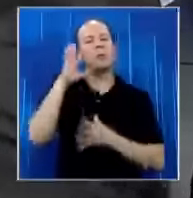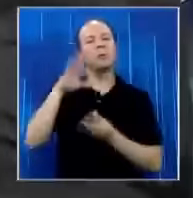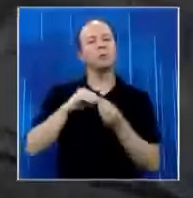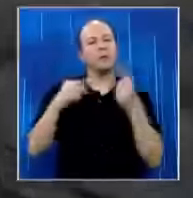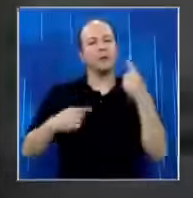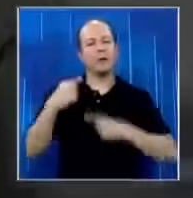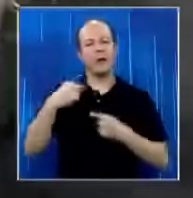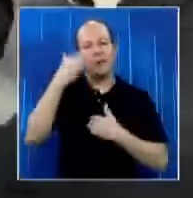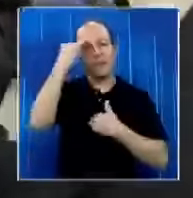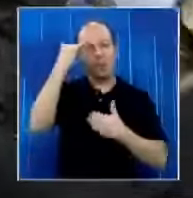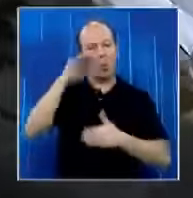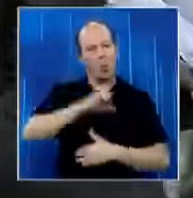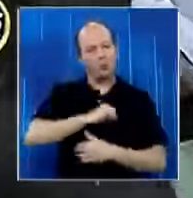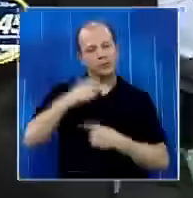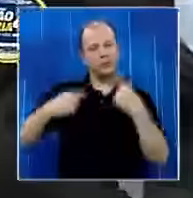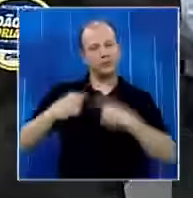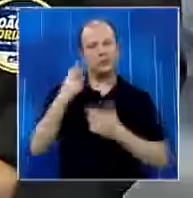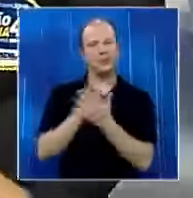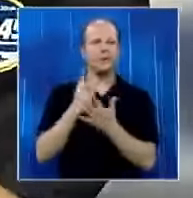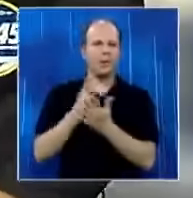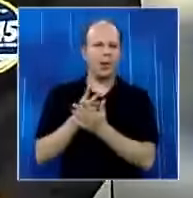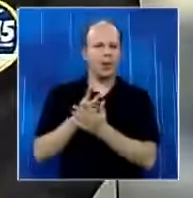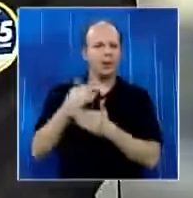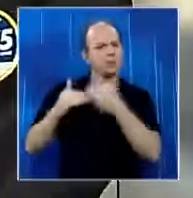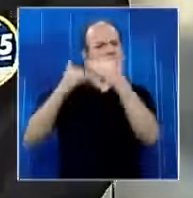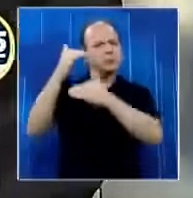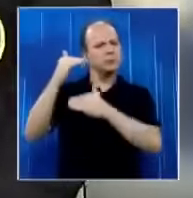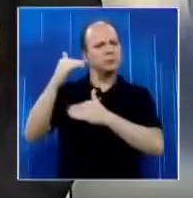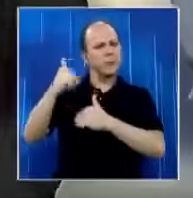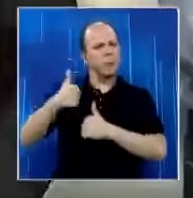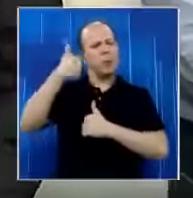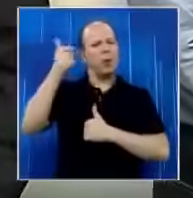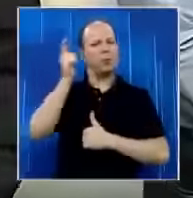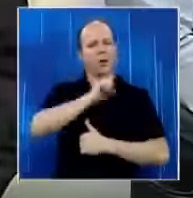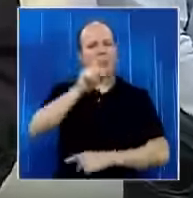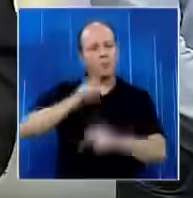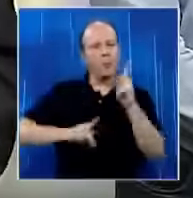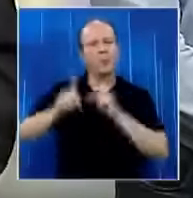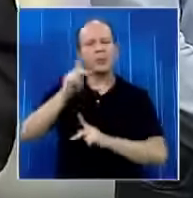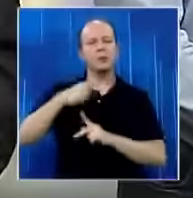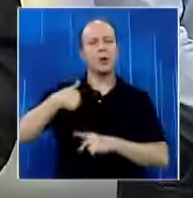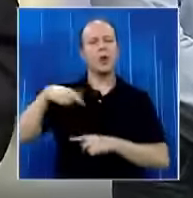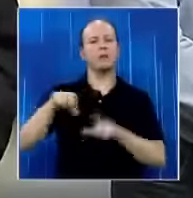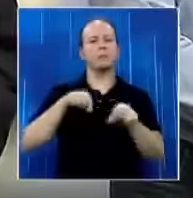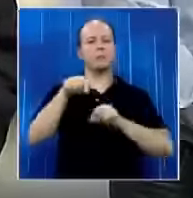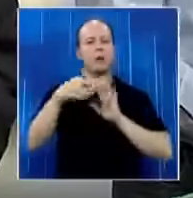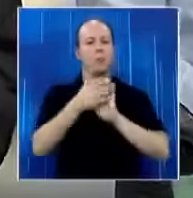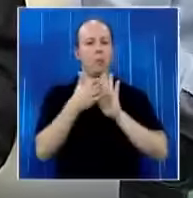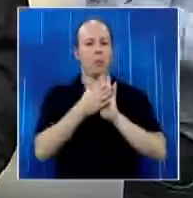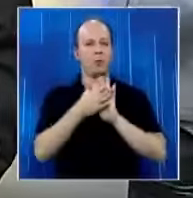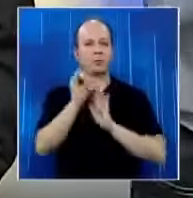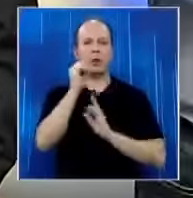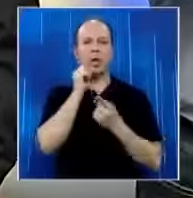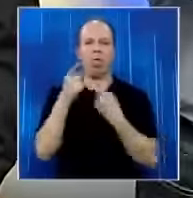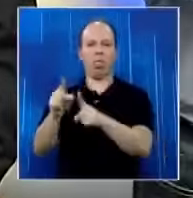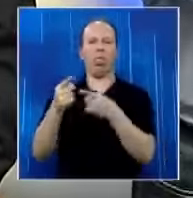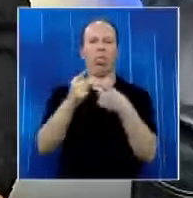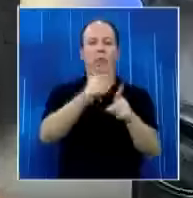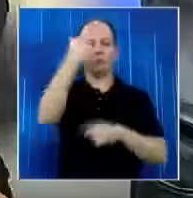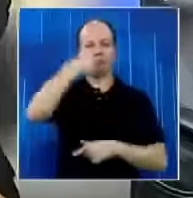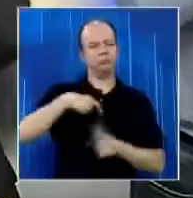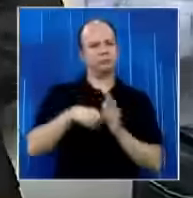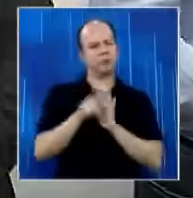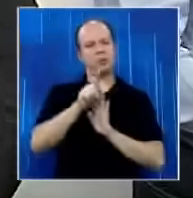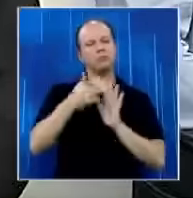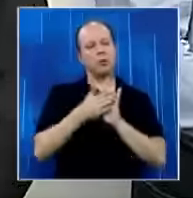debate. Obrigado. Gostei do debate, sempre construtivo. O debate sempre constrói, positivo. A população quer decidir em cima de propostas, não de ataques pessoais, mas em